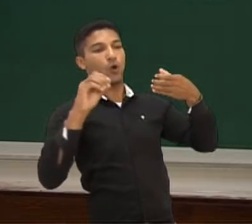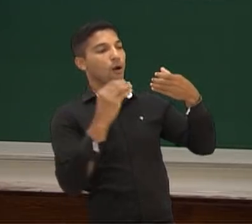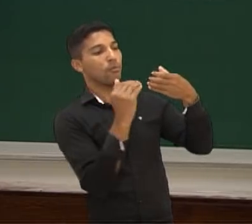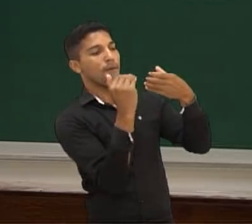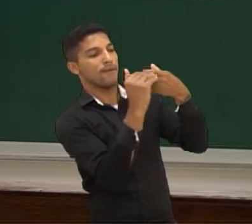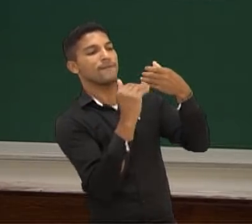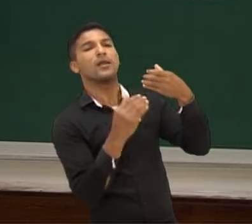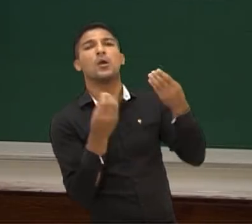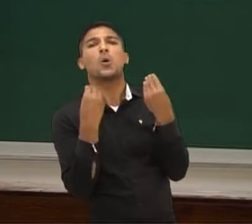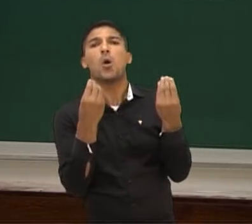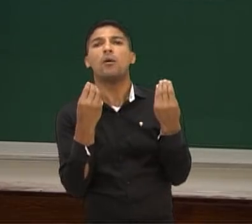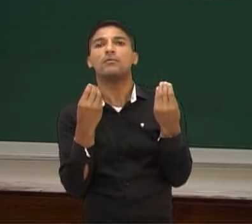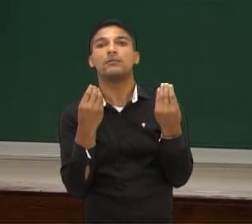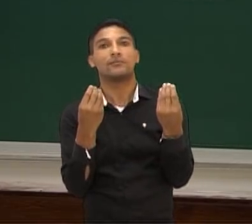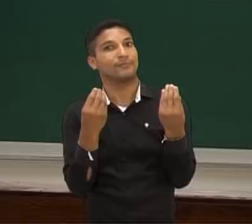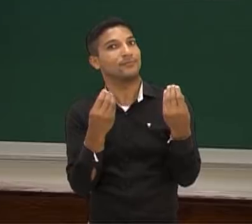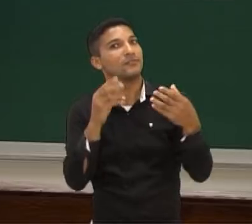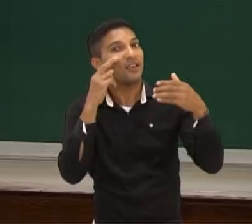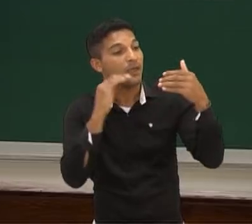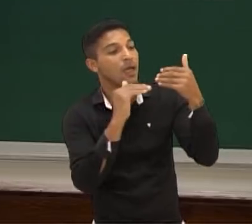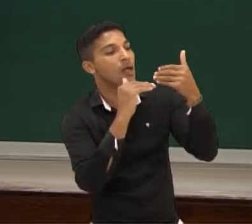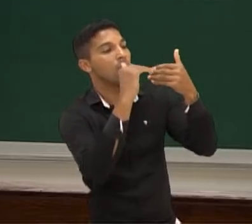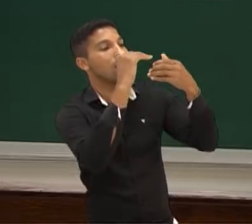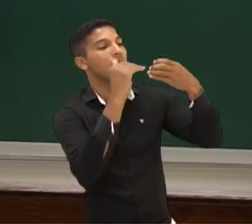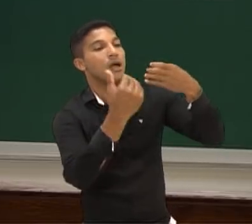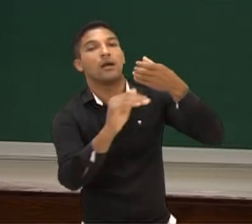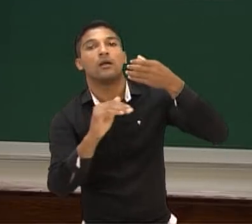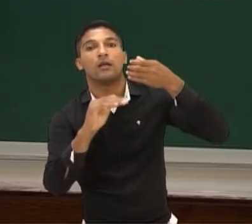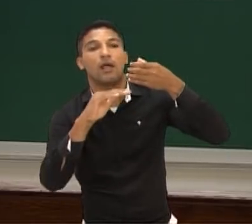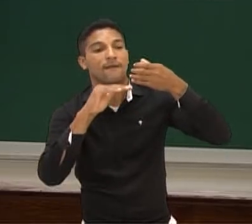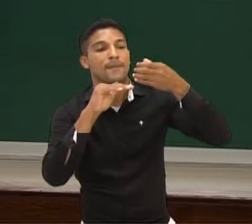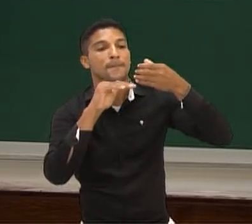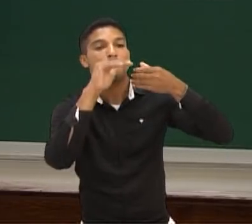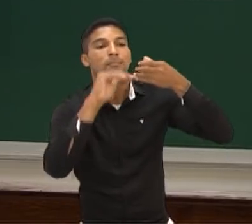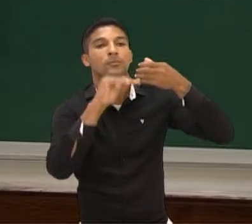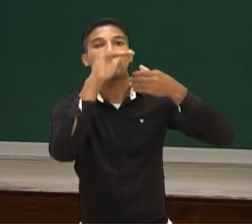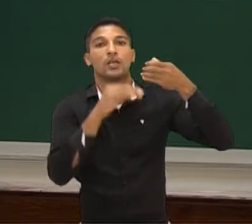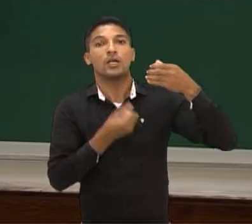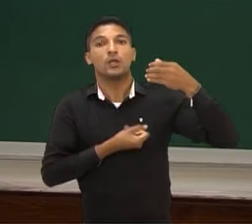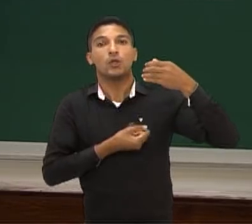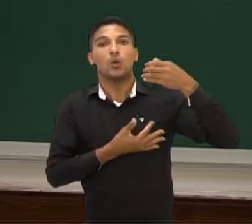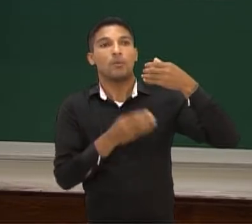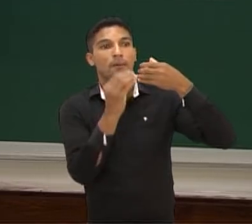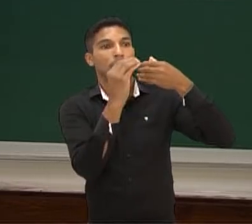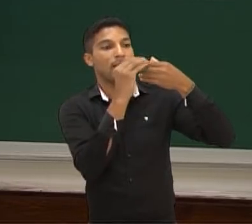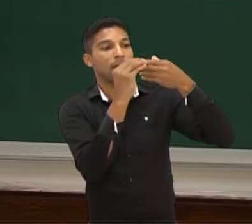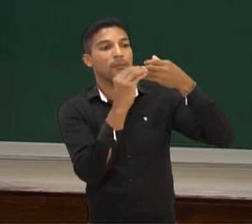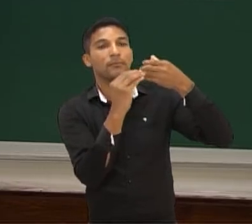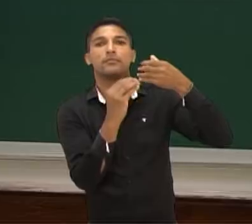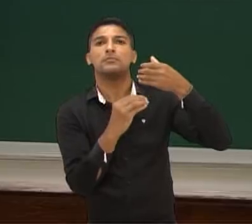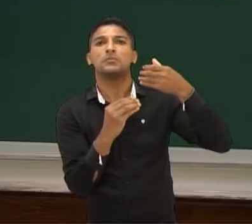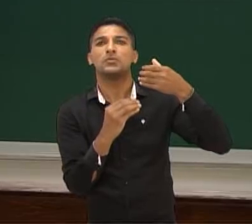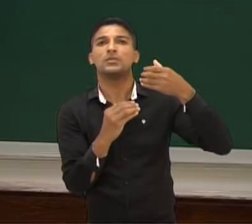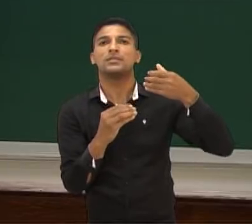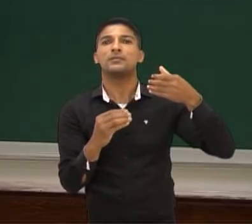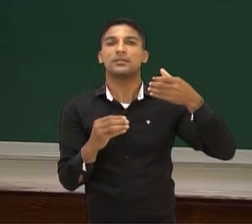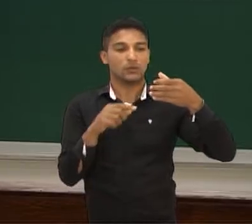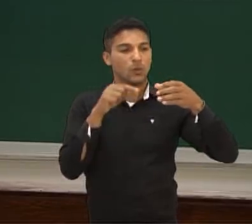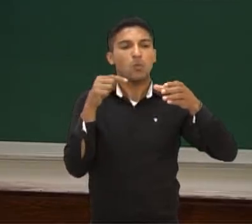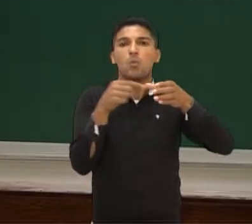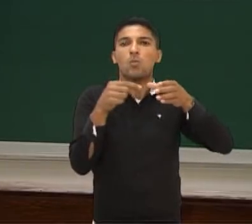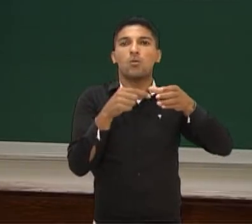a professora citou anteriormente e façam a mesma forma. Que número que vocês podem escrever, que número misto vai ser esse aqui, essa fração,